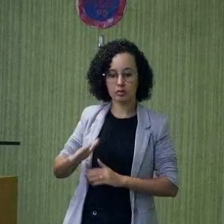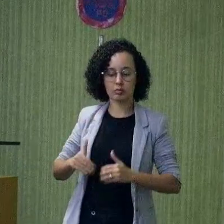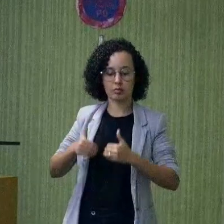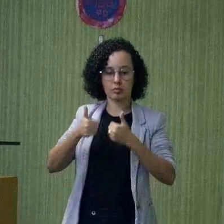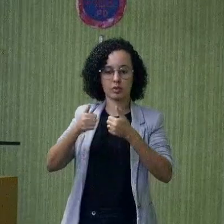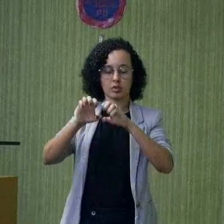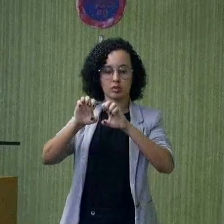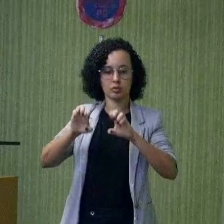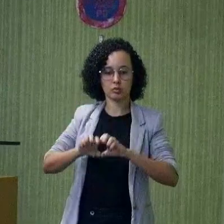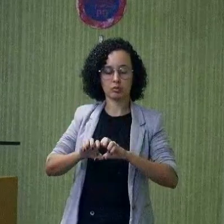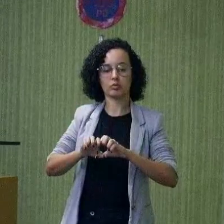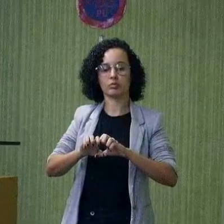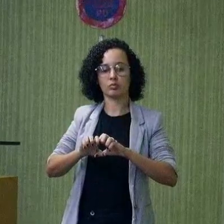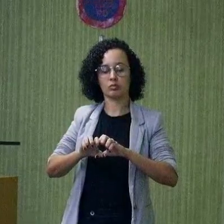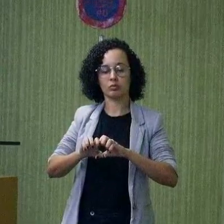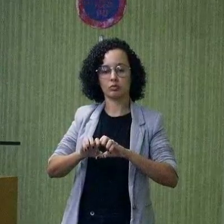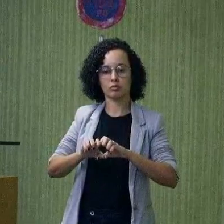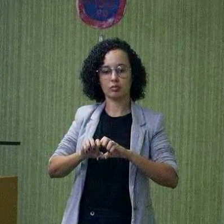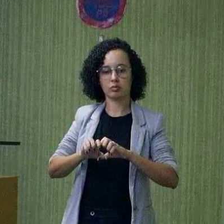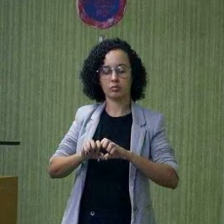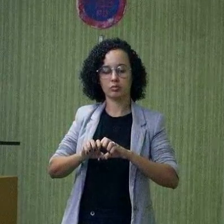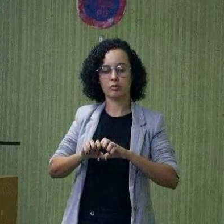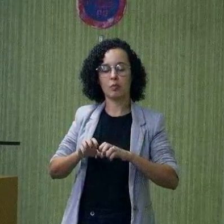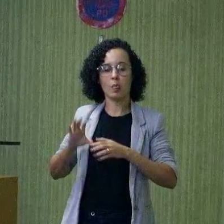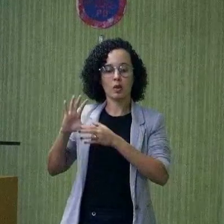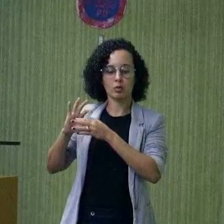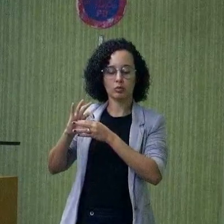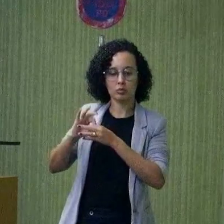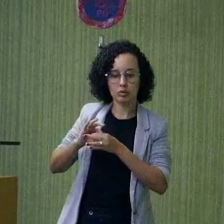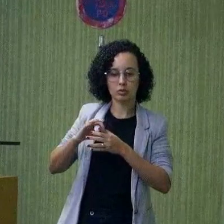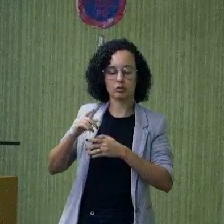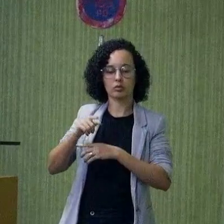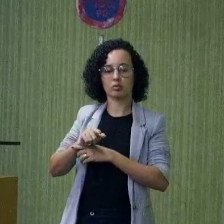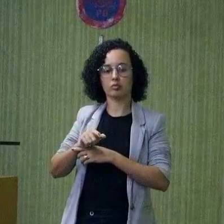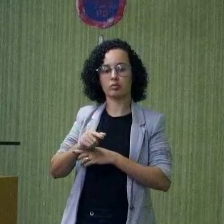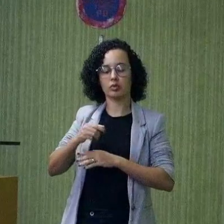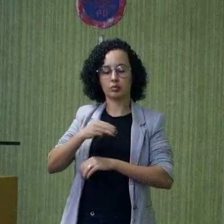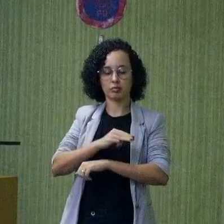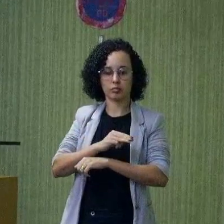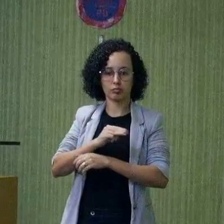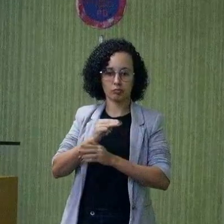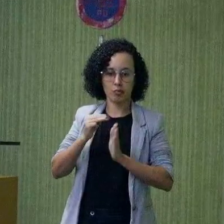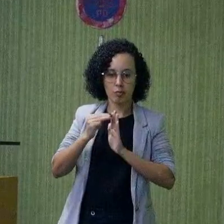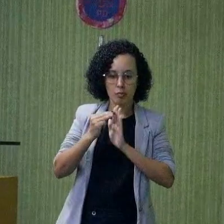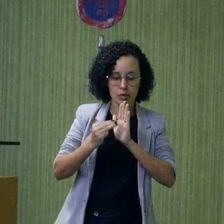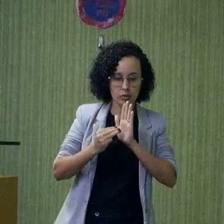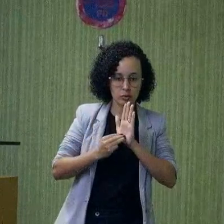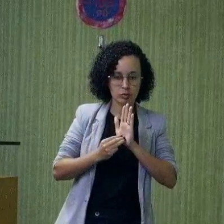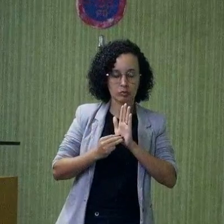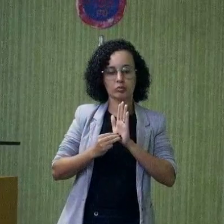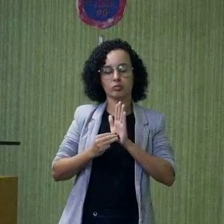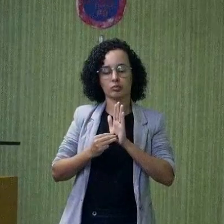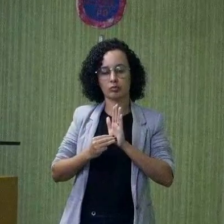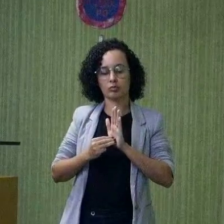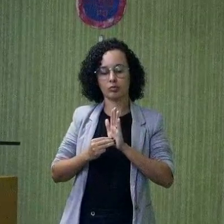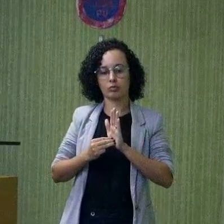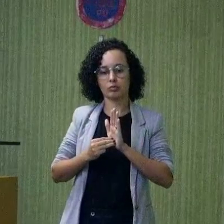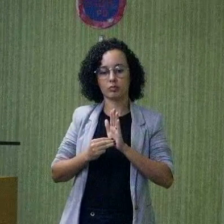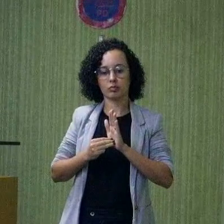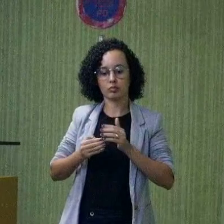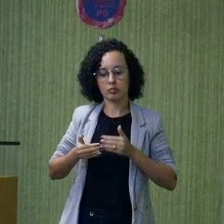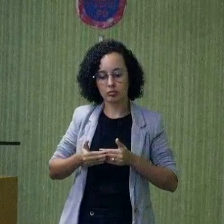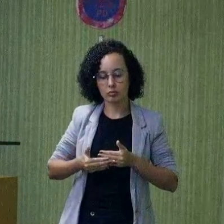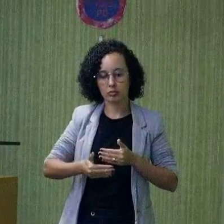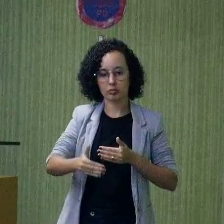estrutura conceitual eh e o Rigor metodológico no novo pns e partiu então dessas definições